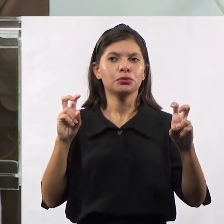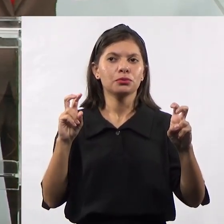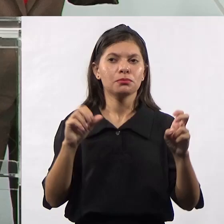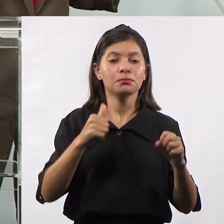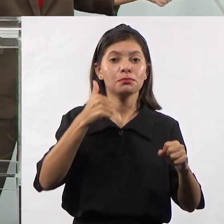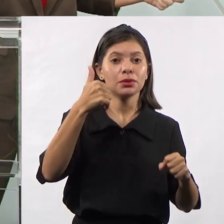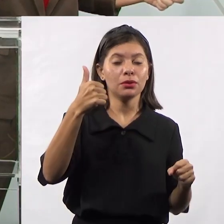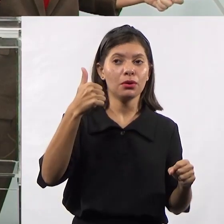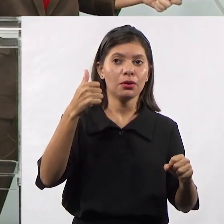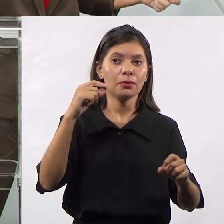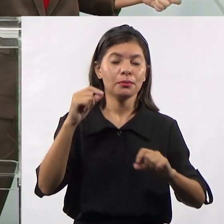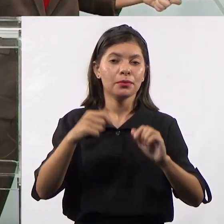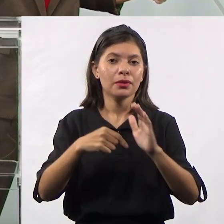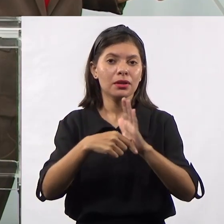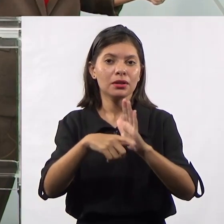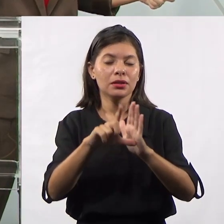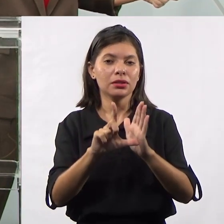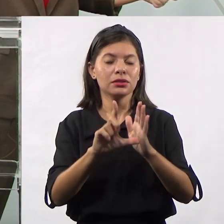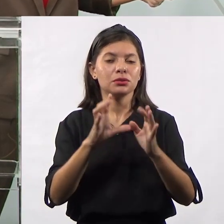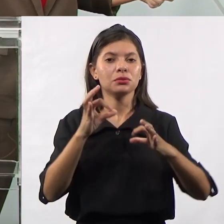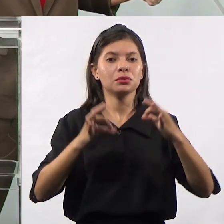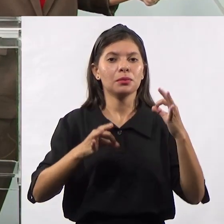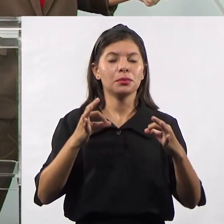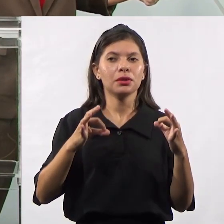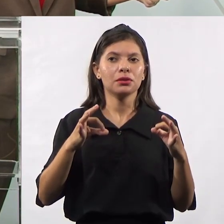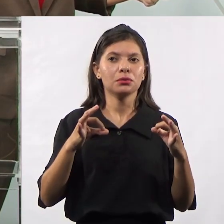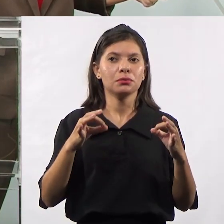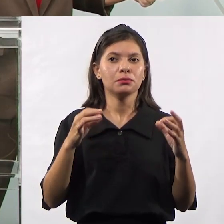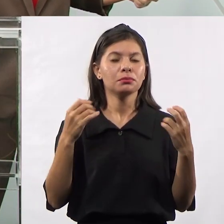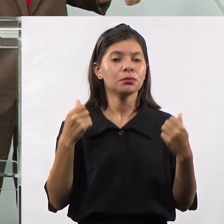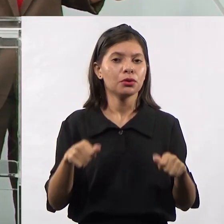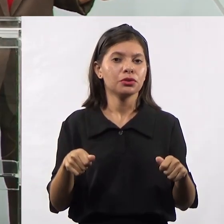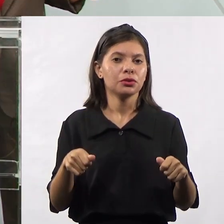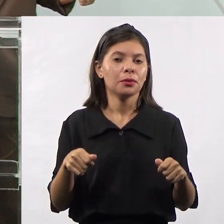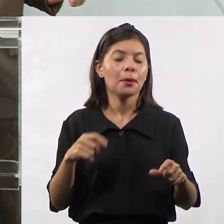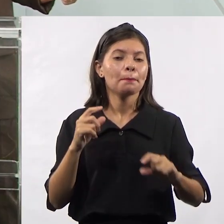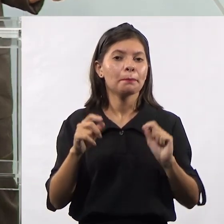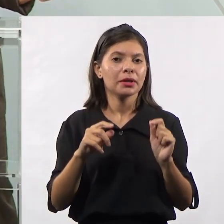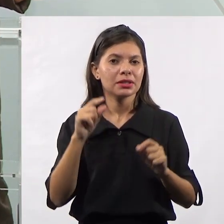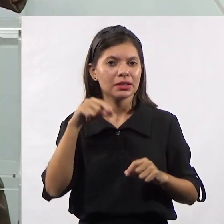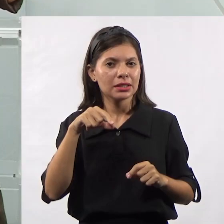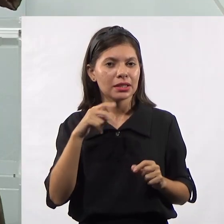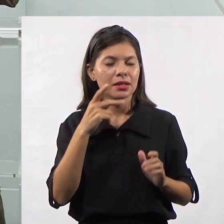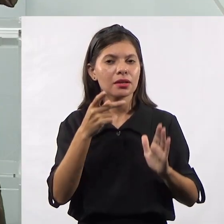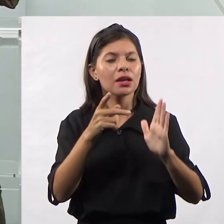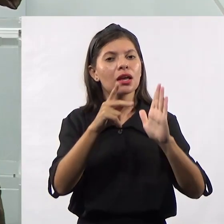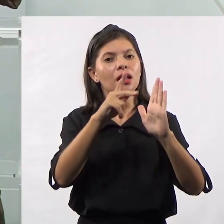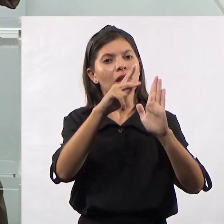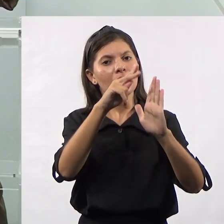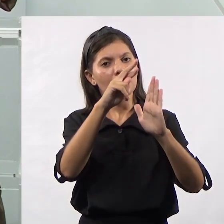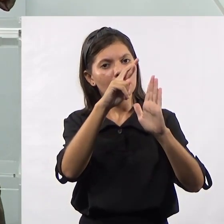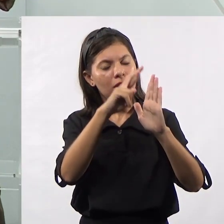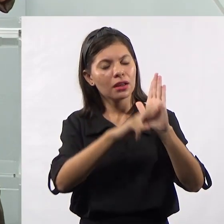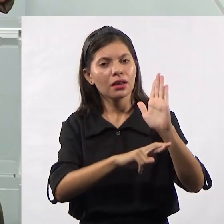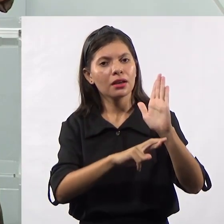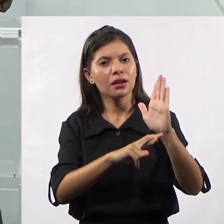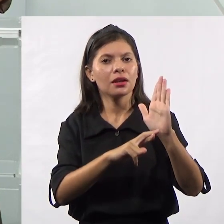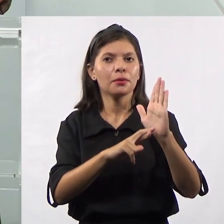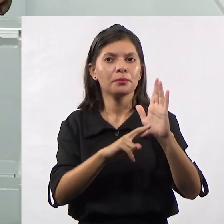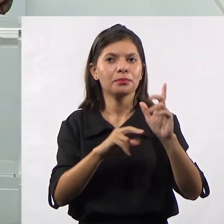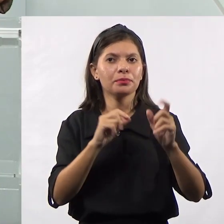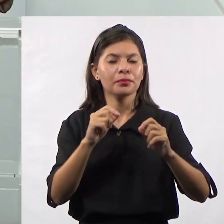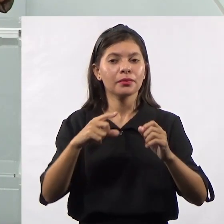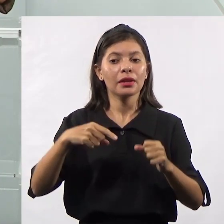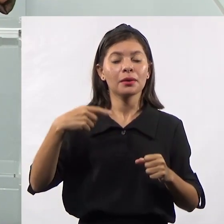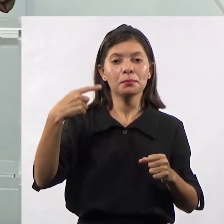habilitação antes do julgamento, aí também pode acontecer. Mas o que eu estou dizendo é que, em regra, agora a